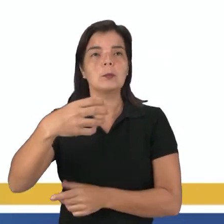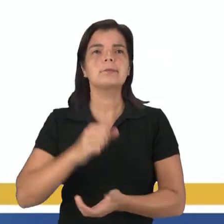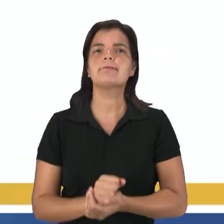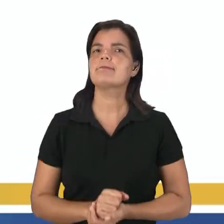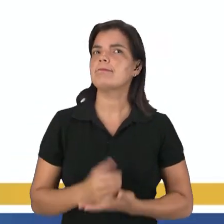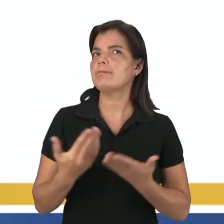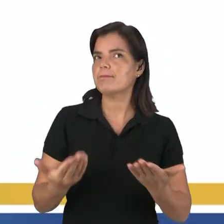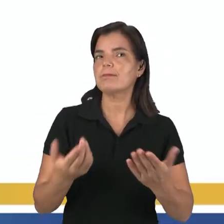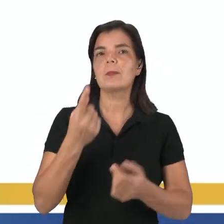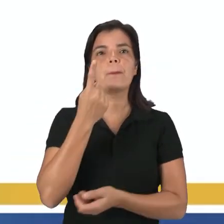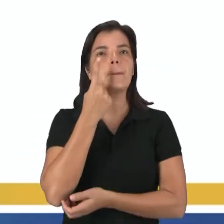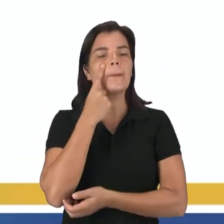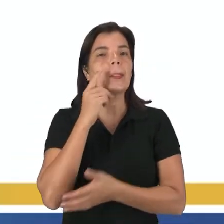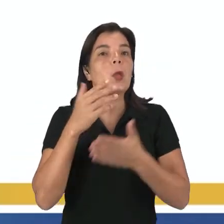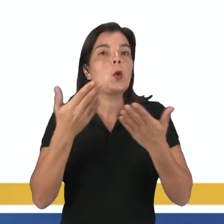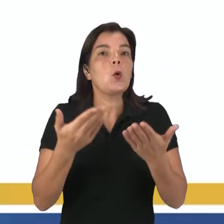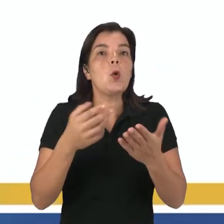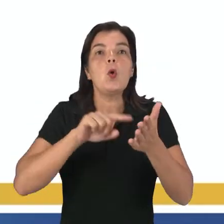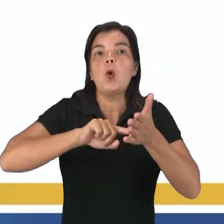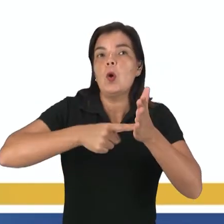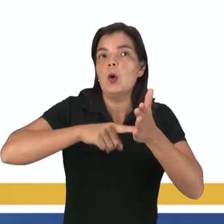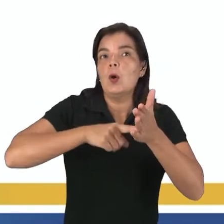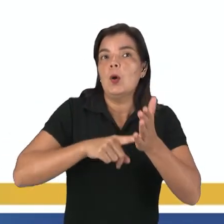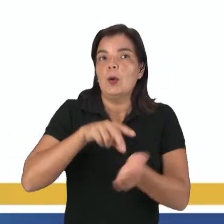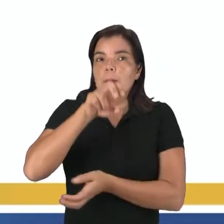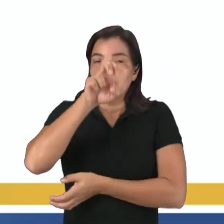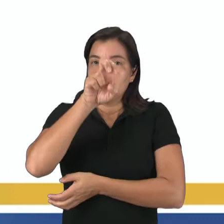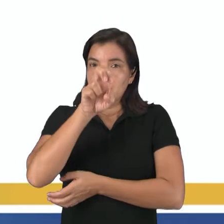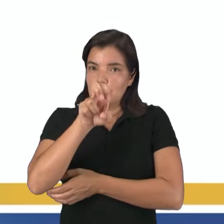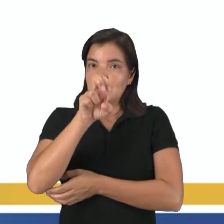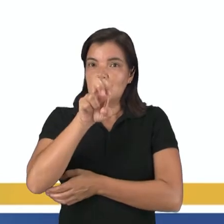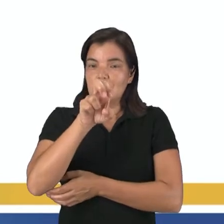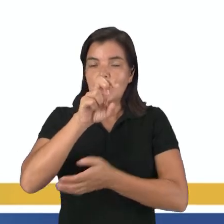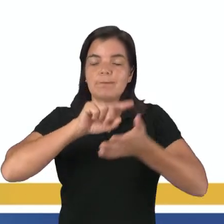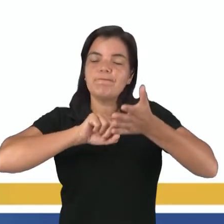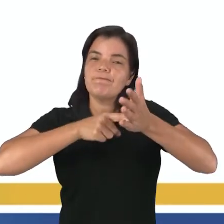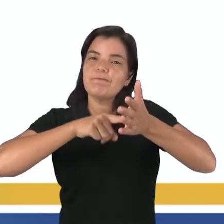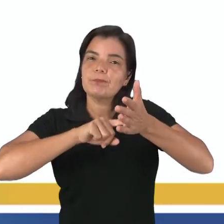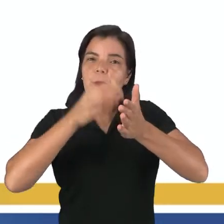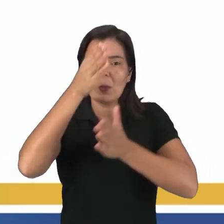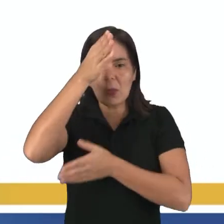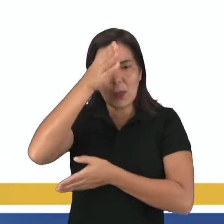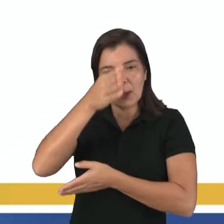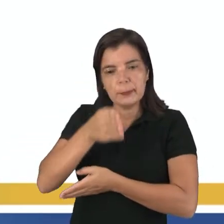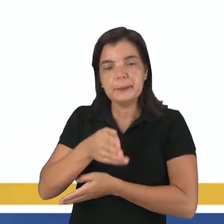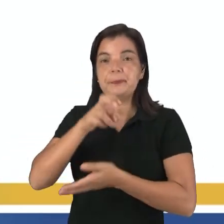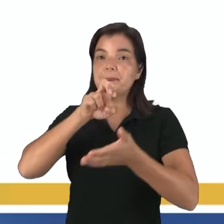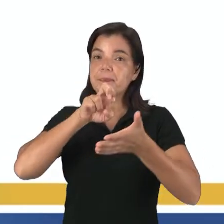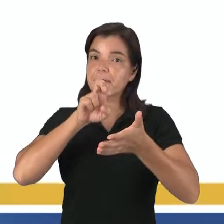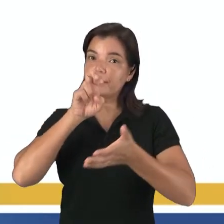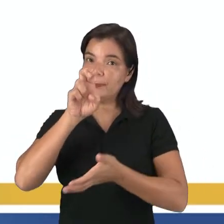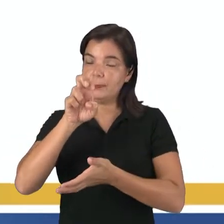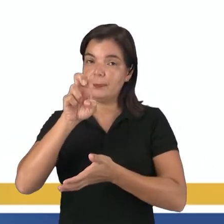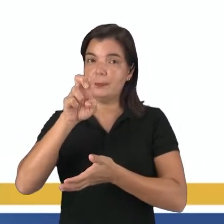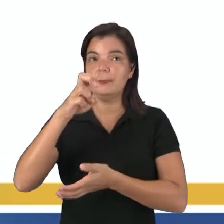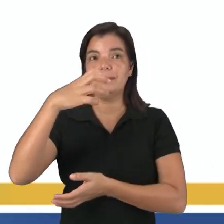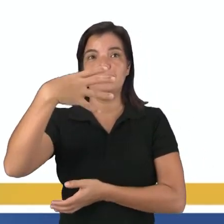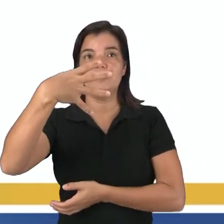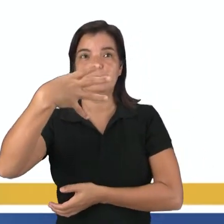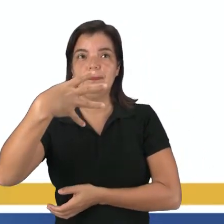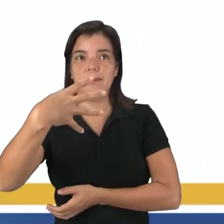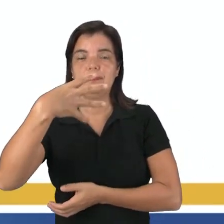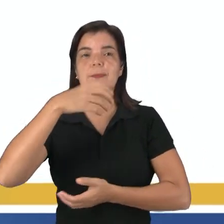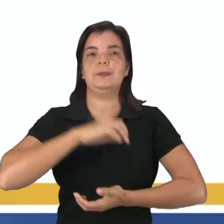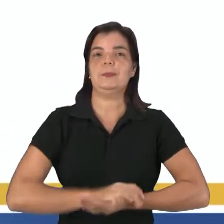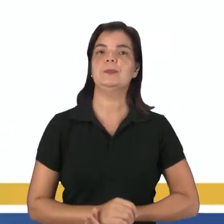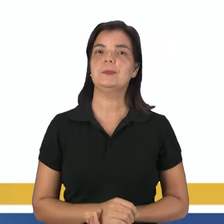danado 54 Então qual é o ponto que está exatamente em cima né Aí dá as coordenadas aí